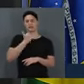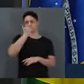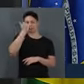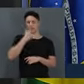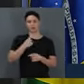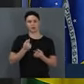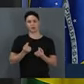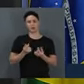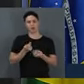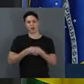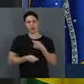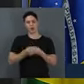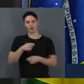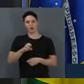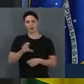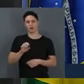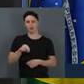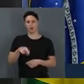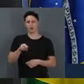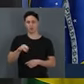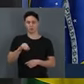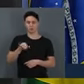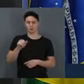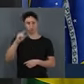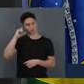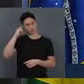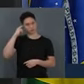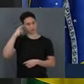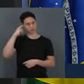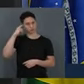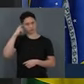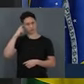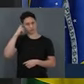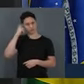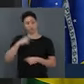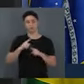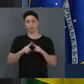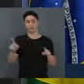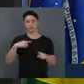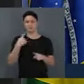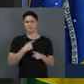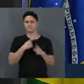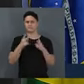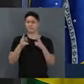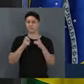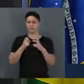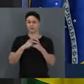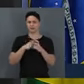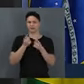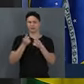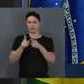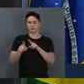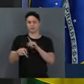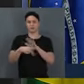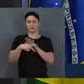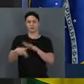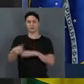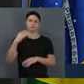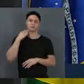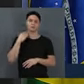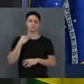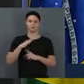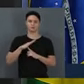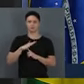econômico mas o que temos visto são ataques direcionados ao banco central